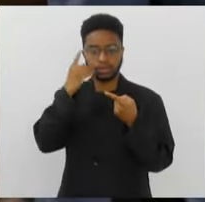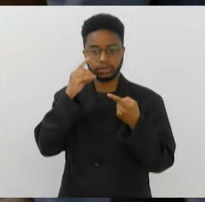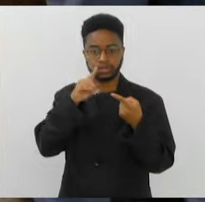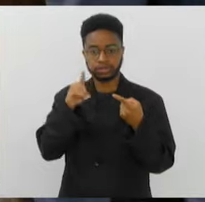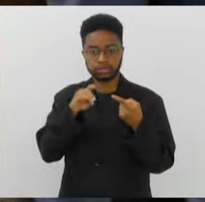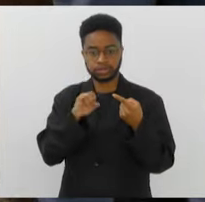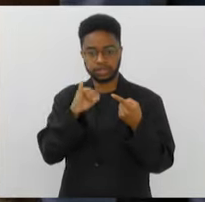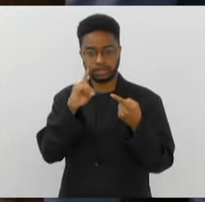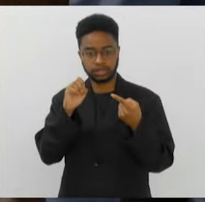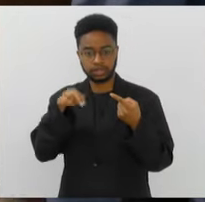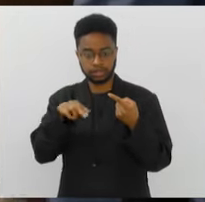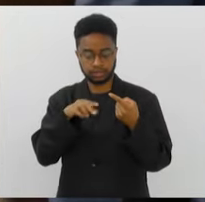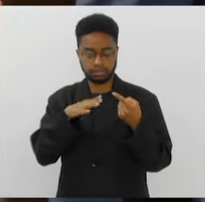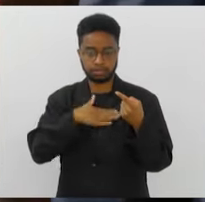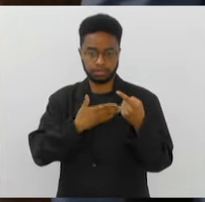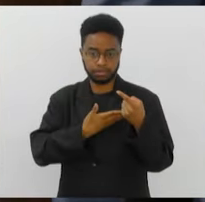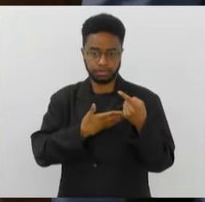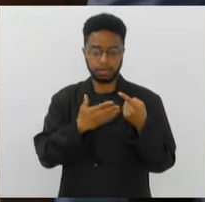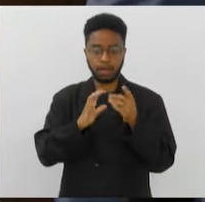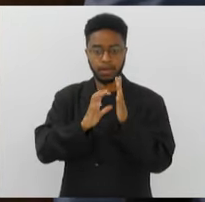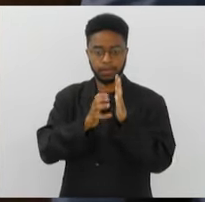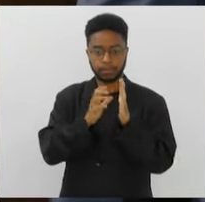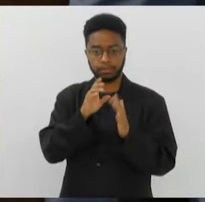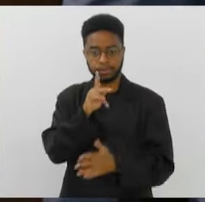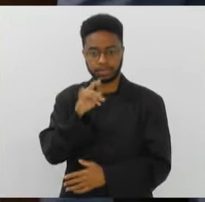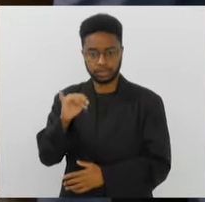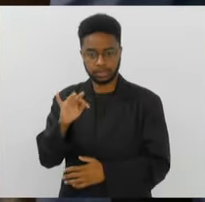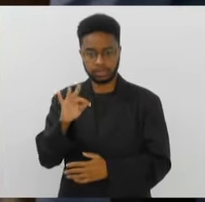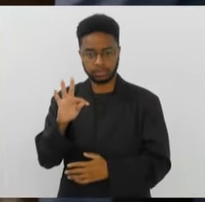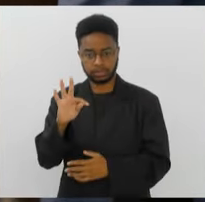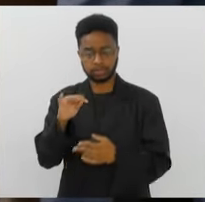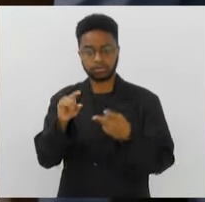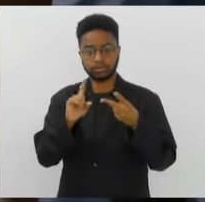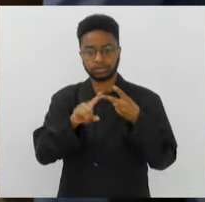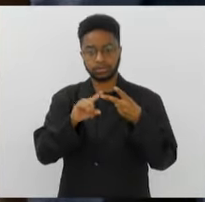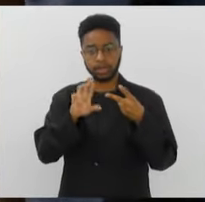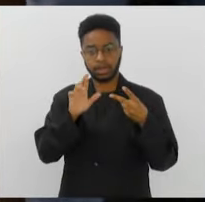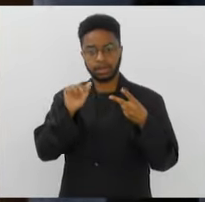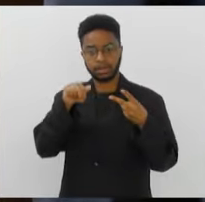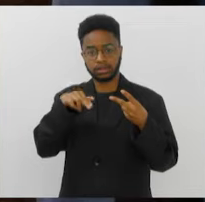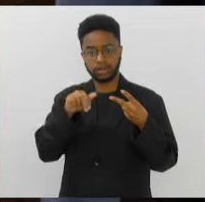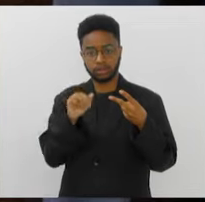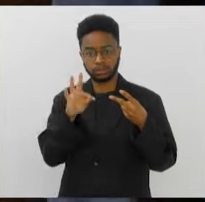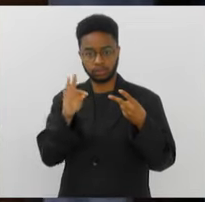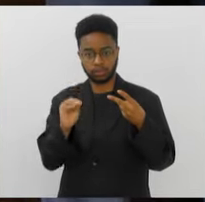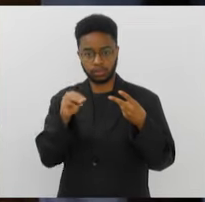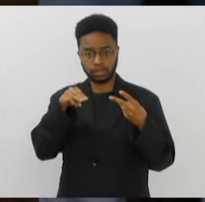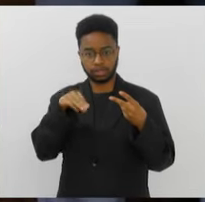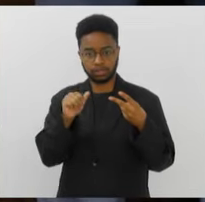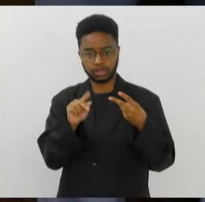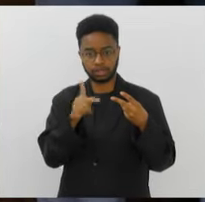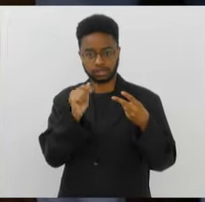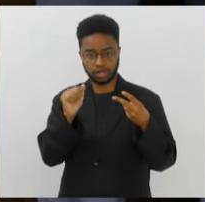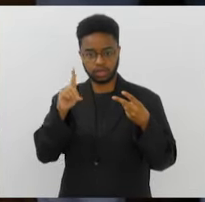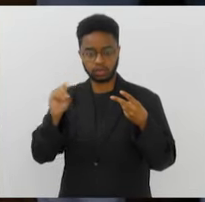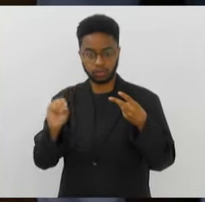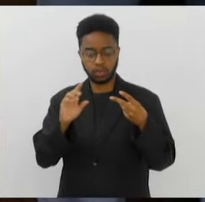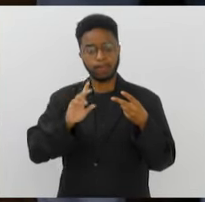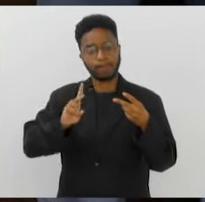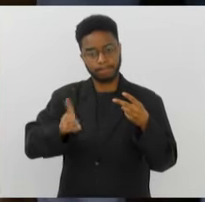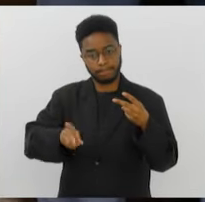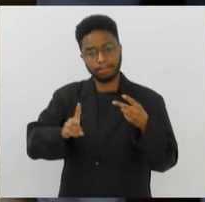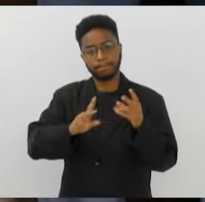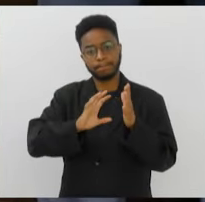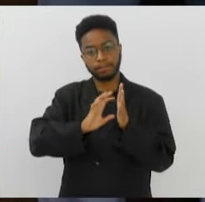Zeidan, minha colega, do Partido dos Trabalhadores, e o querido colega Renato Machado. São do PT, são